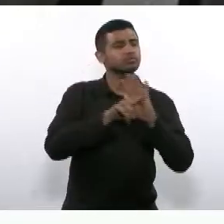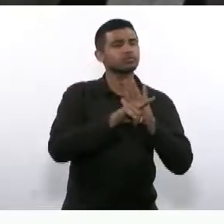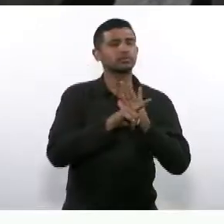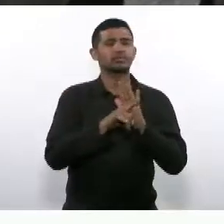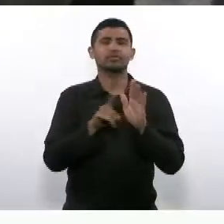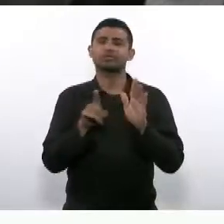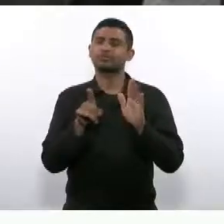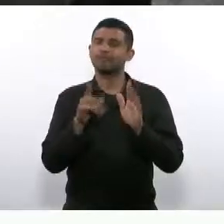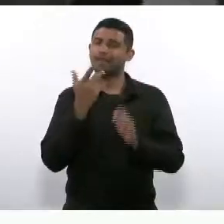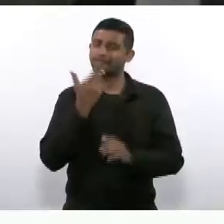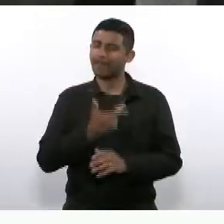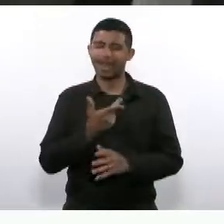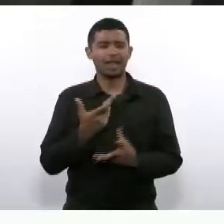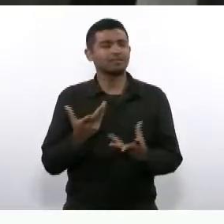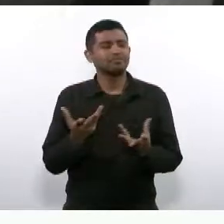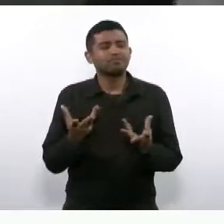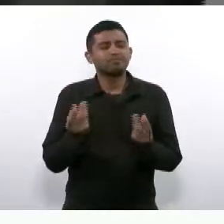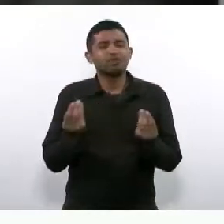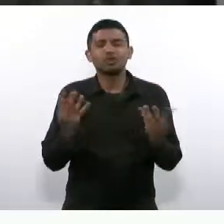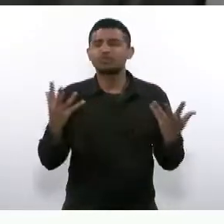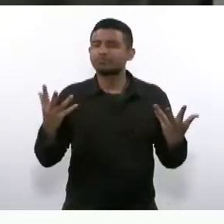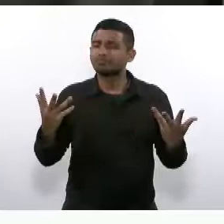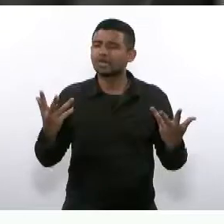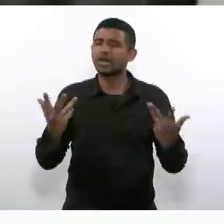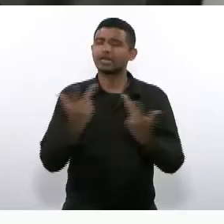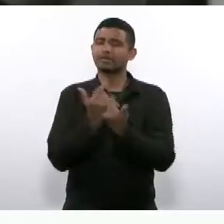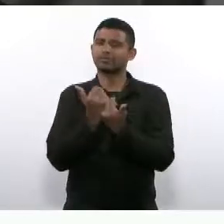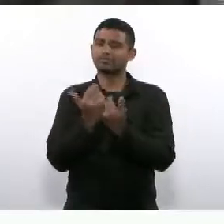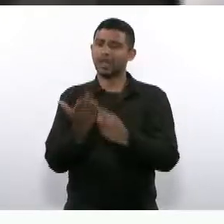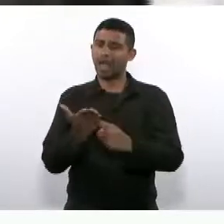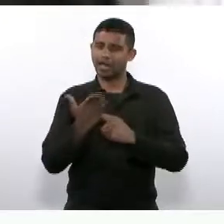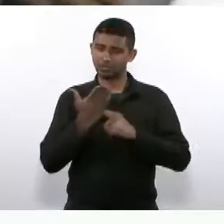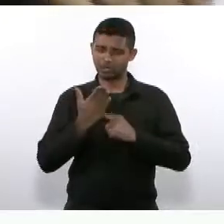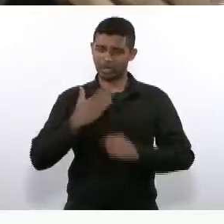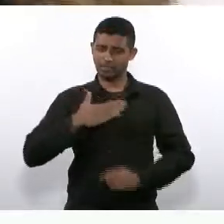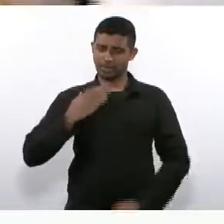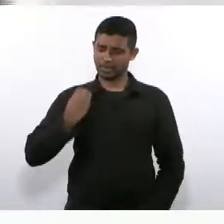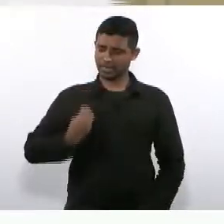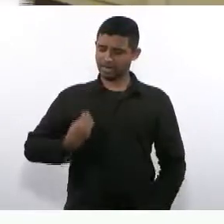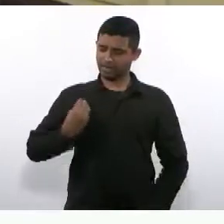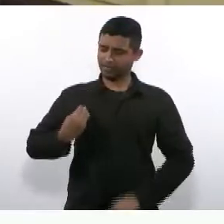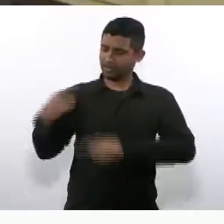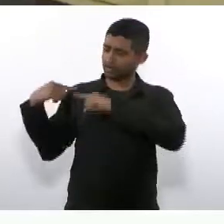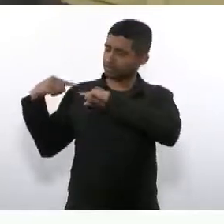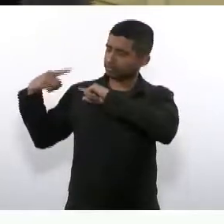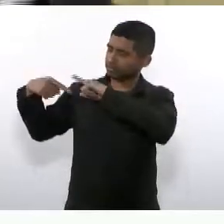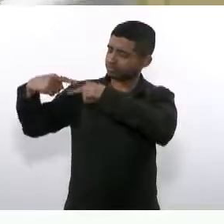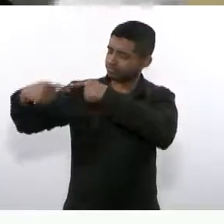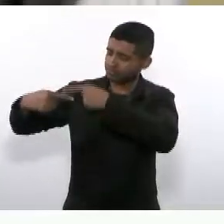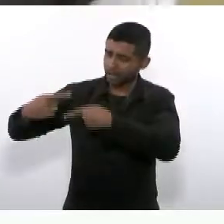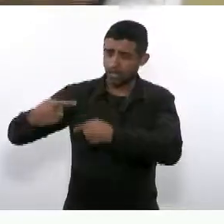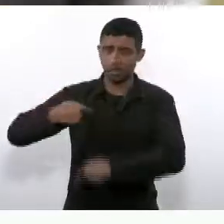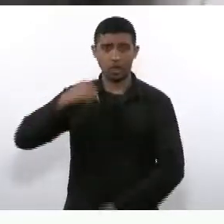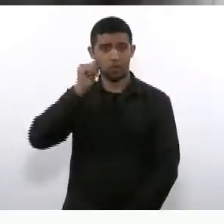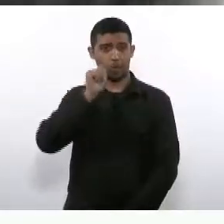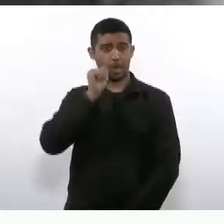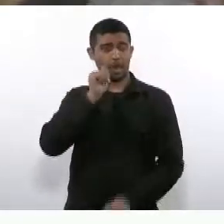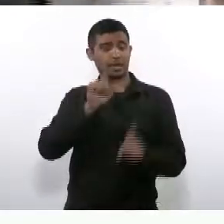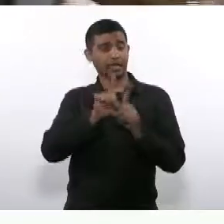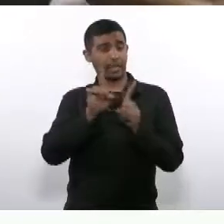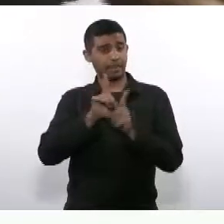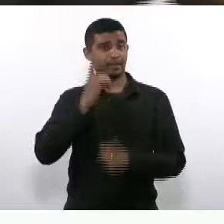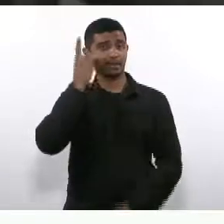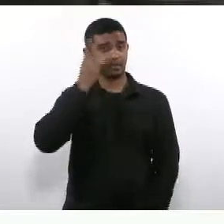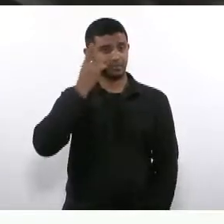foi muito enriquecedor, não só para a construção da minha trajetória como mulher, mas também como parlamentar.